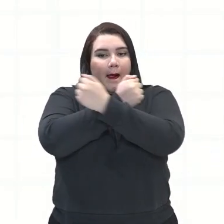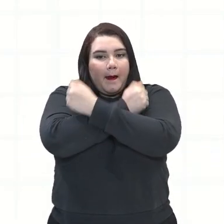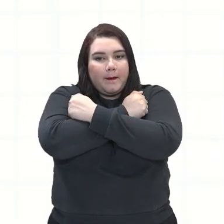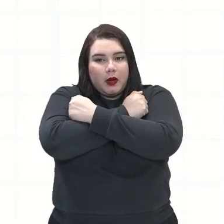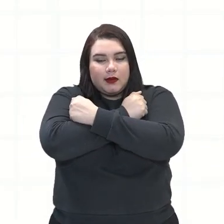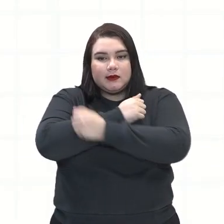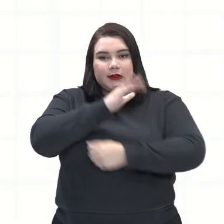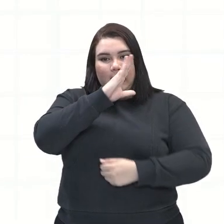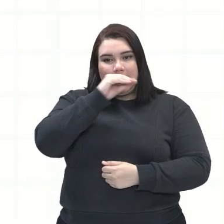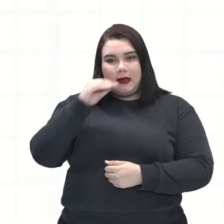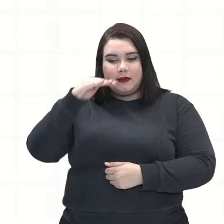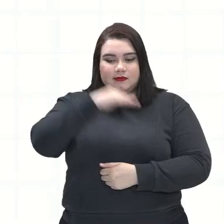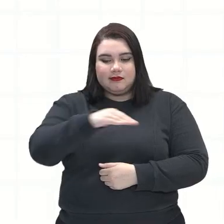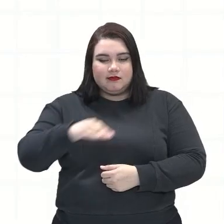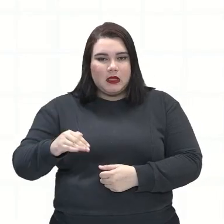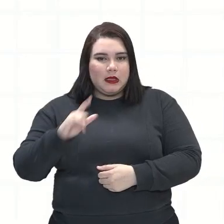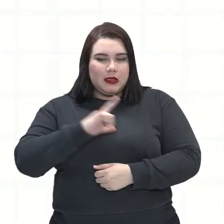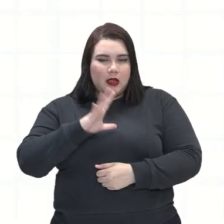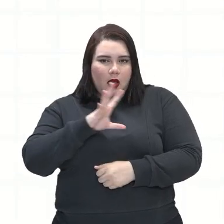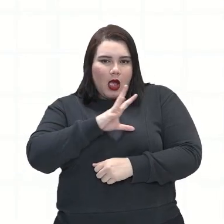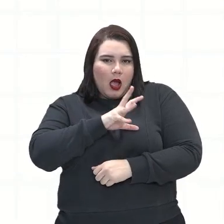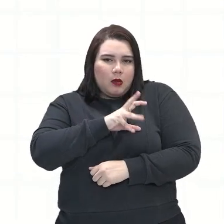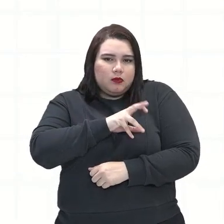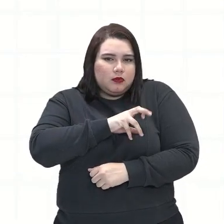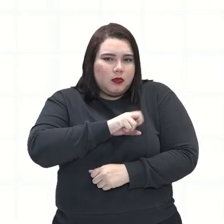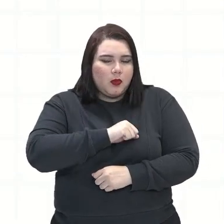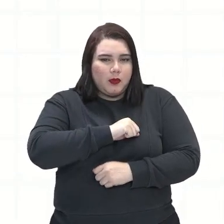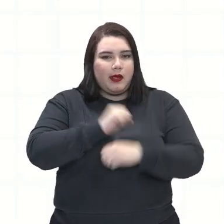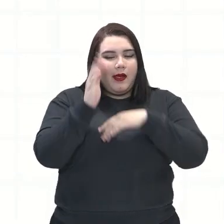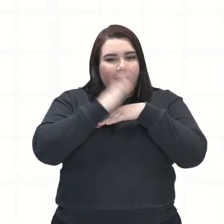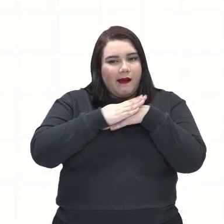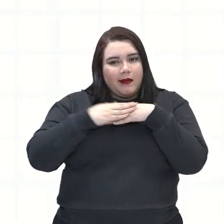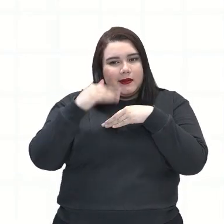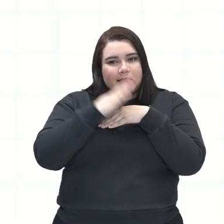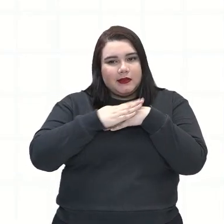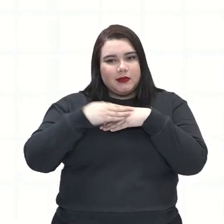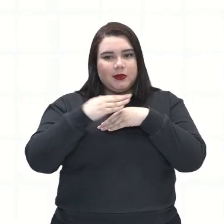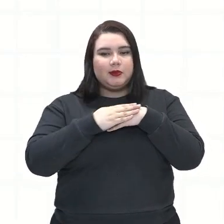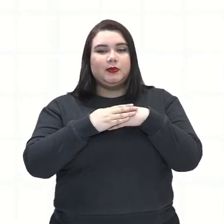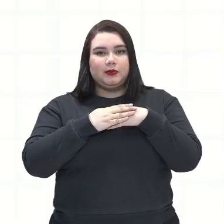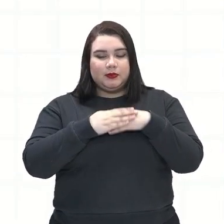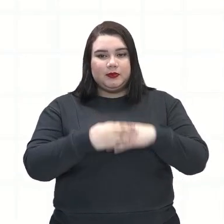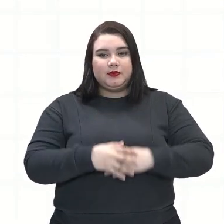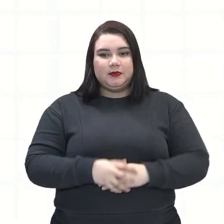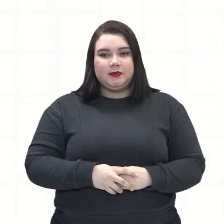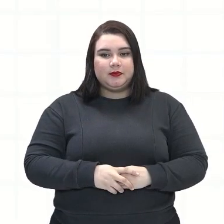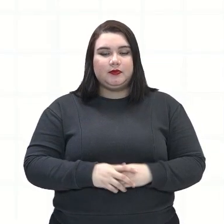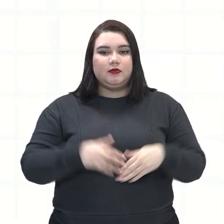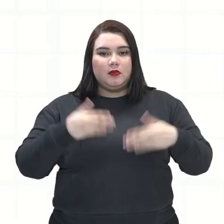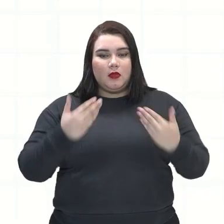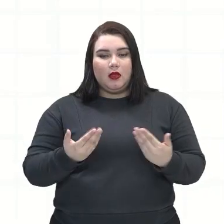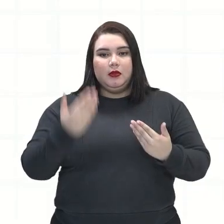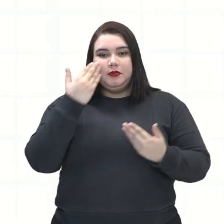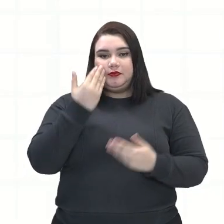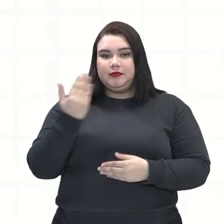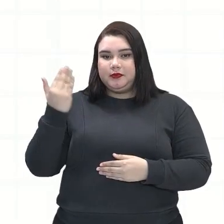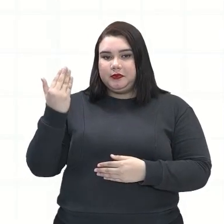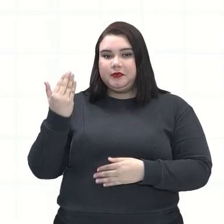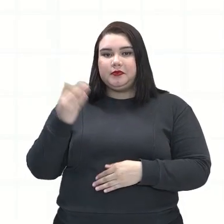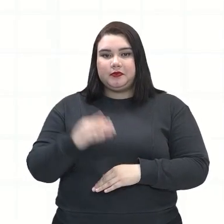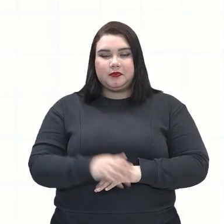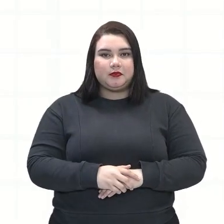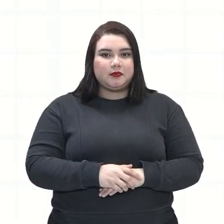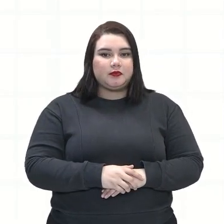e carinho. Esse tanto aqui, esse so much. Com tanto, com muito amor e carinho,